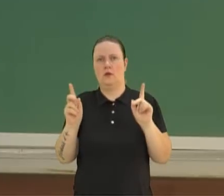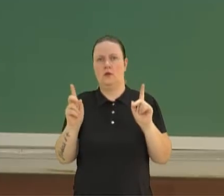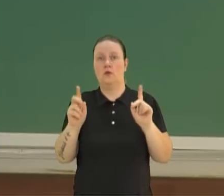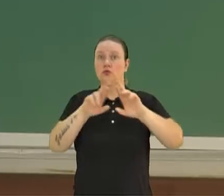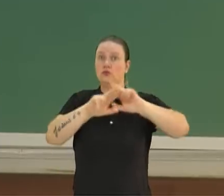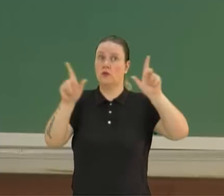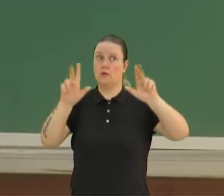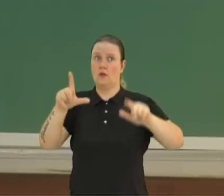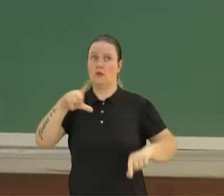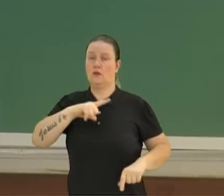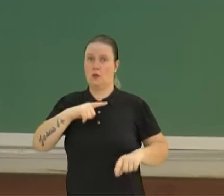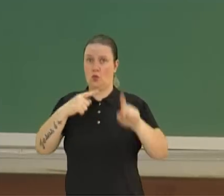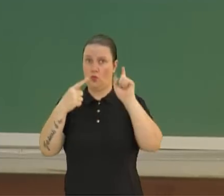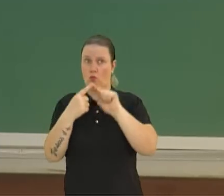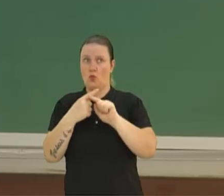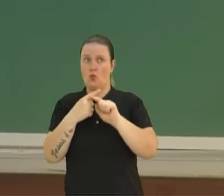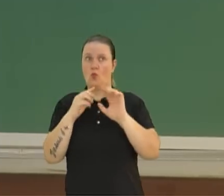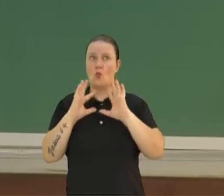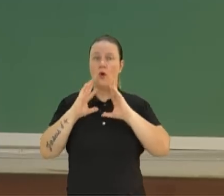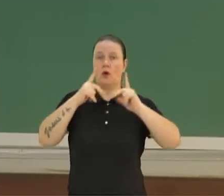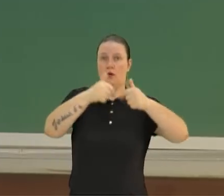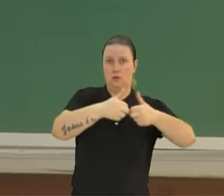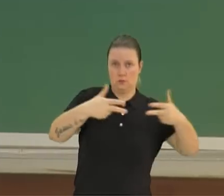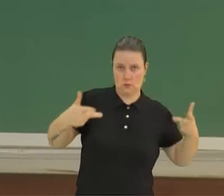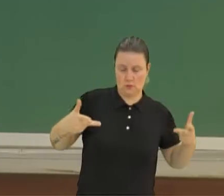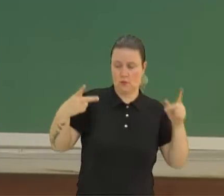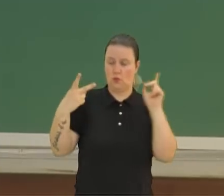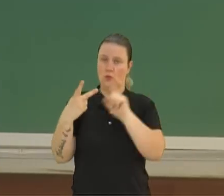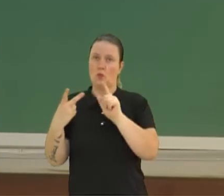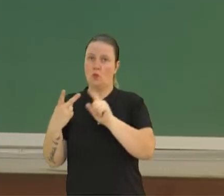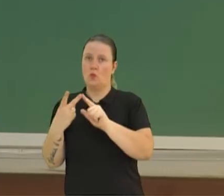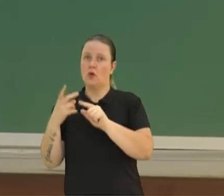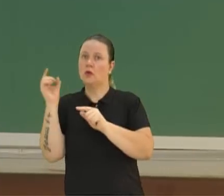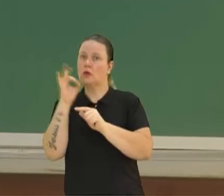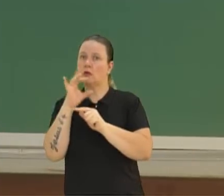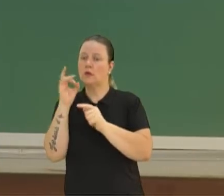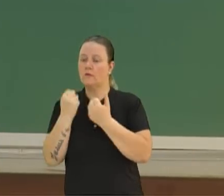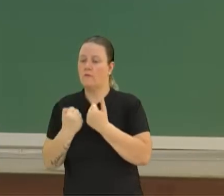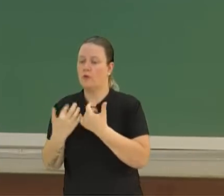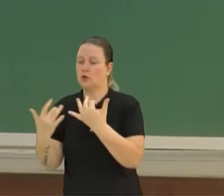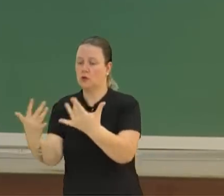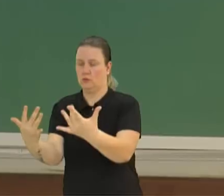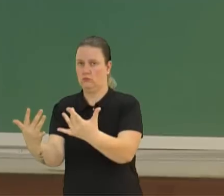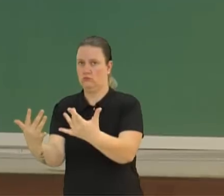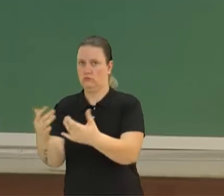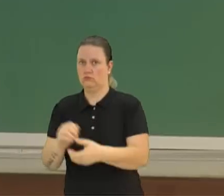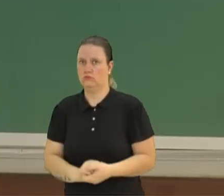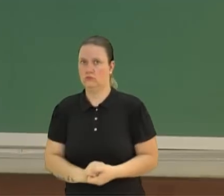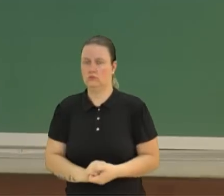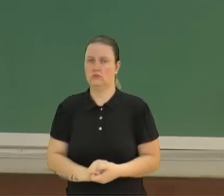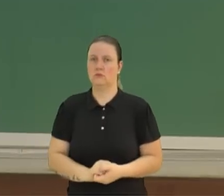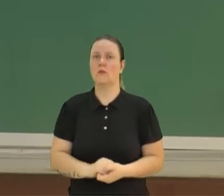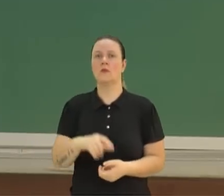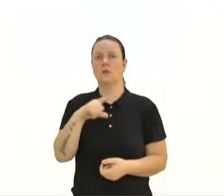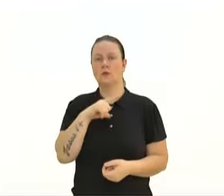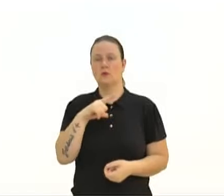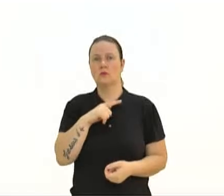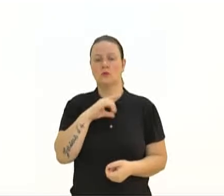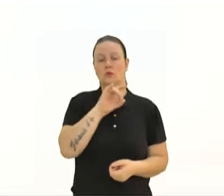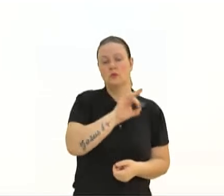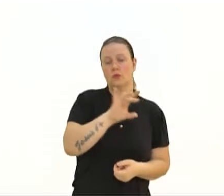O núcleo tem uma membrana, a qual protege o nosso material genético.